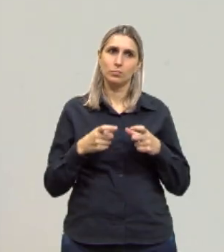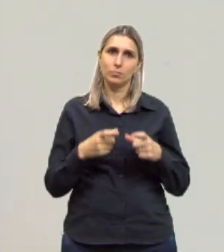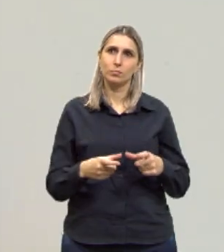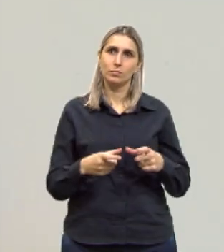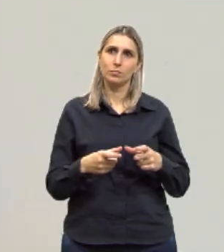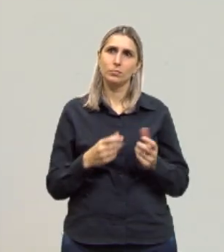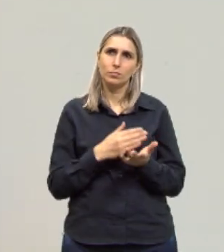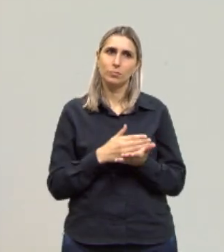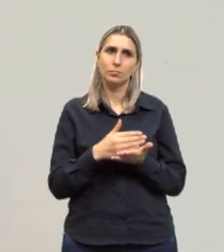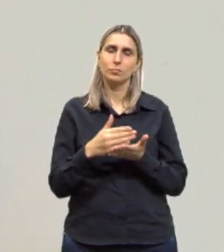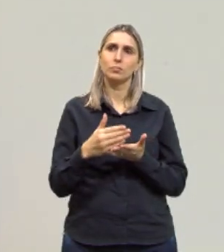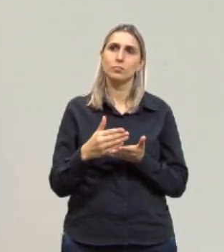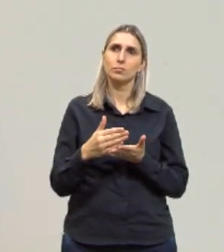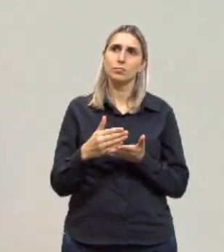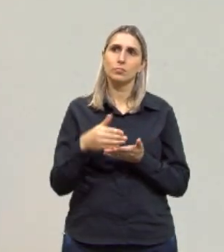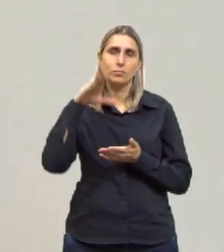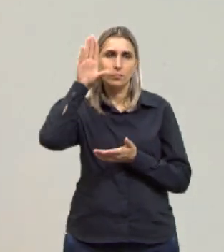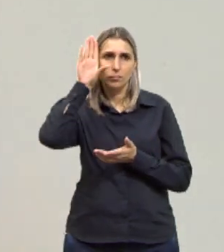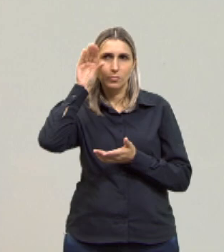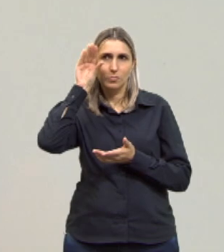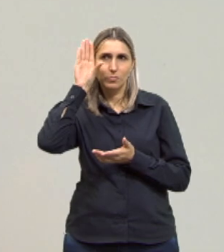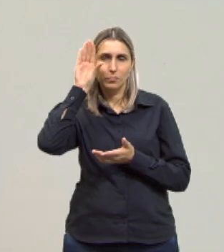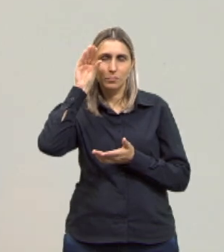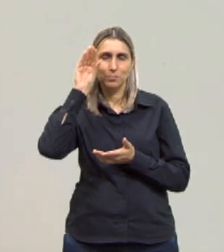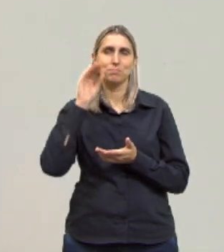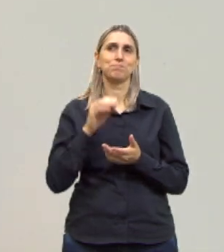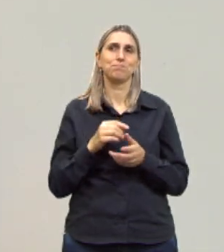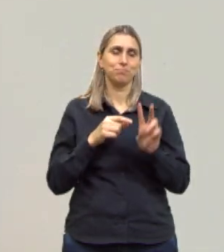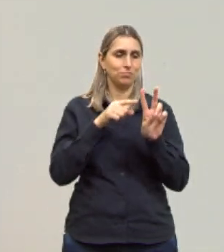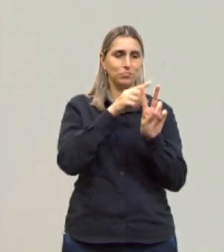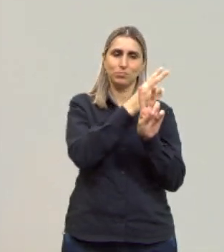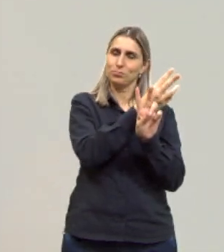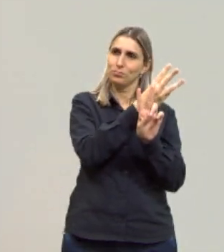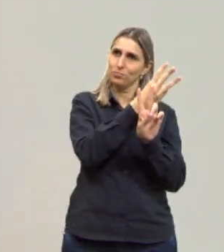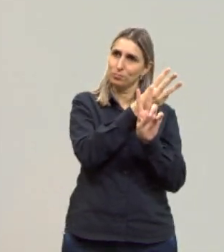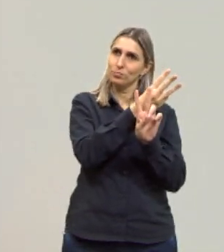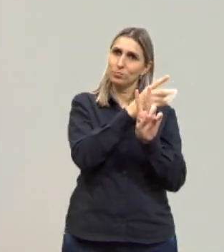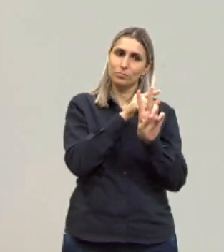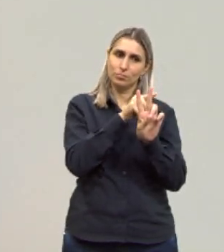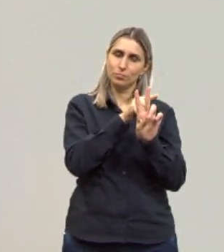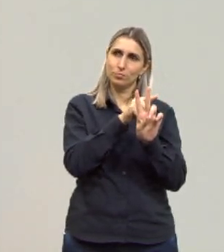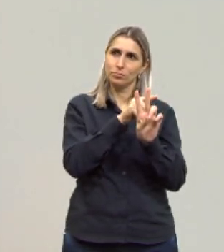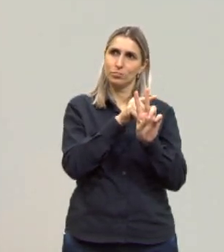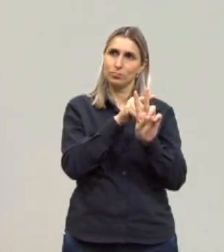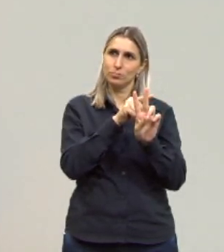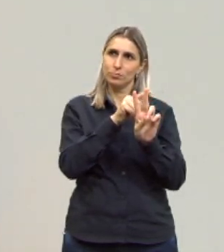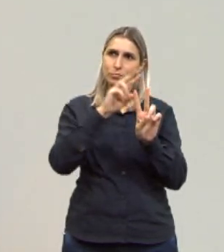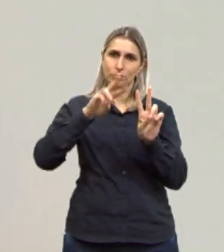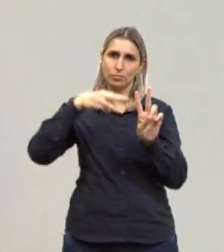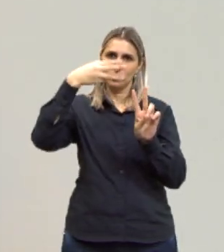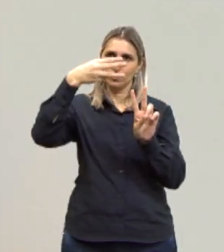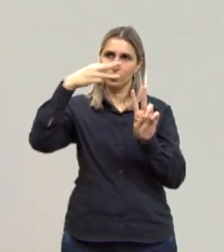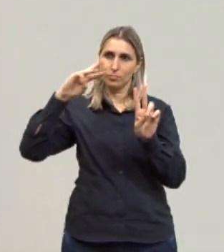vamos começar? Nós vamos começar observando o índice e aí nós vamos elevar ao cubo.